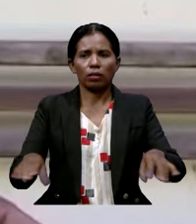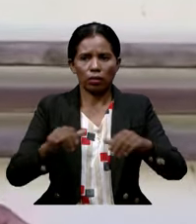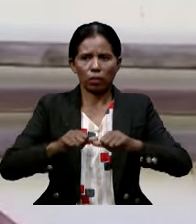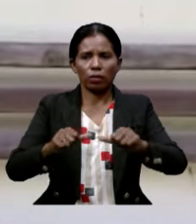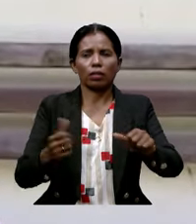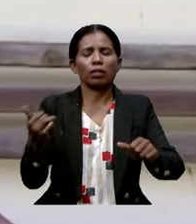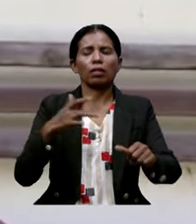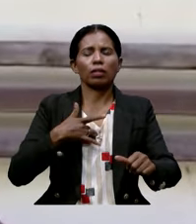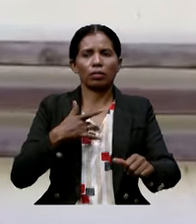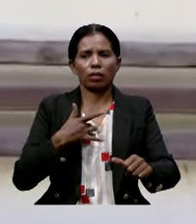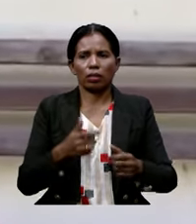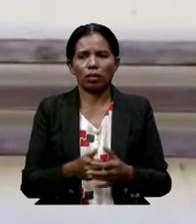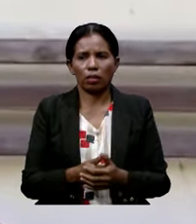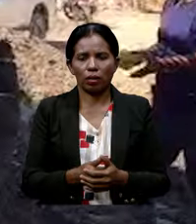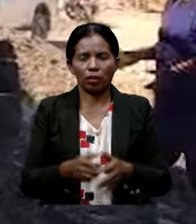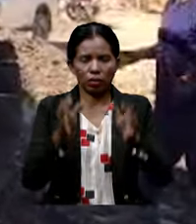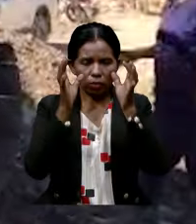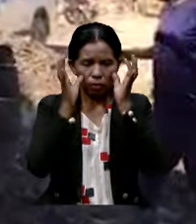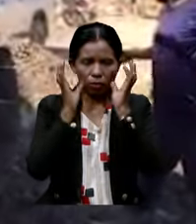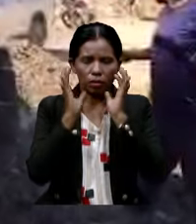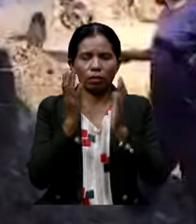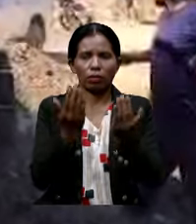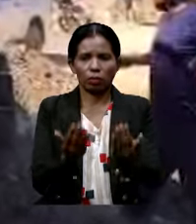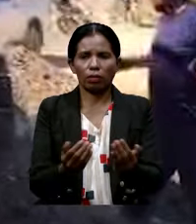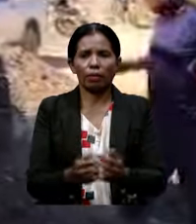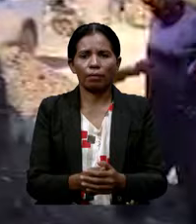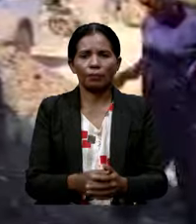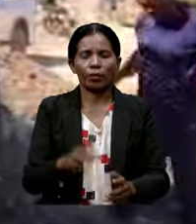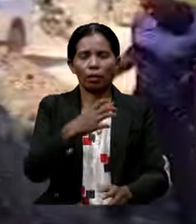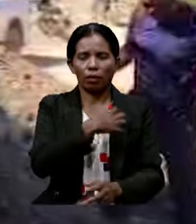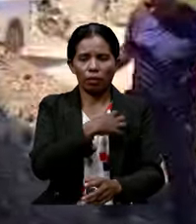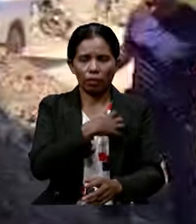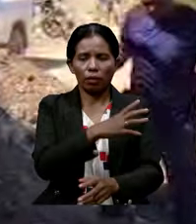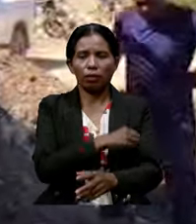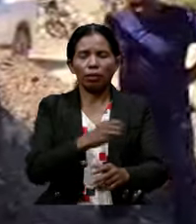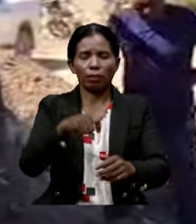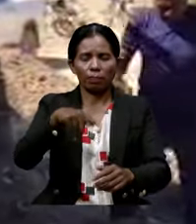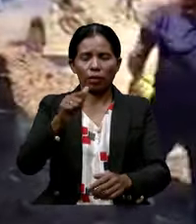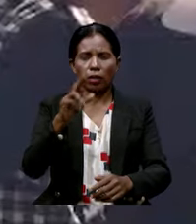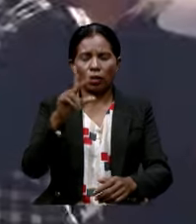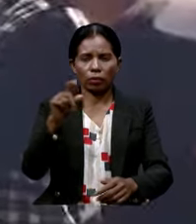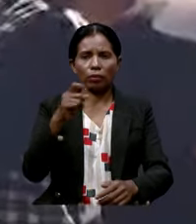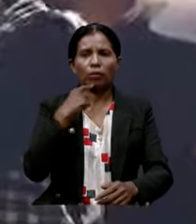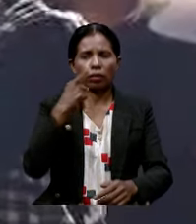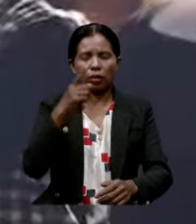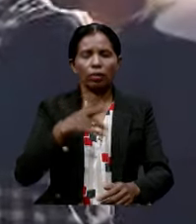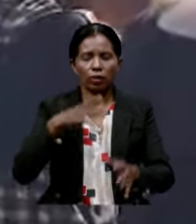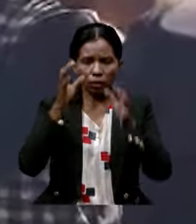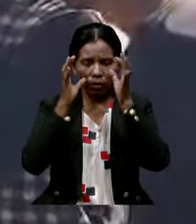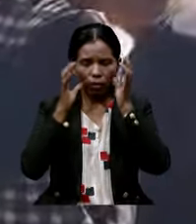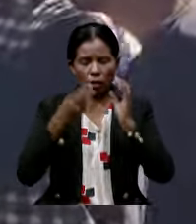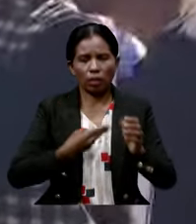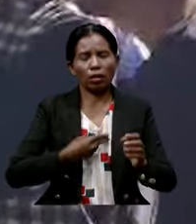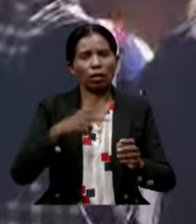agora se la siente ne, toran debes. Administrador posto administrativo que le cae, Paulo Jacinto Moreira, siente triste y jo jalok